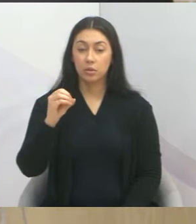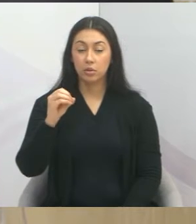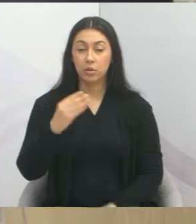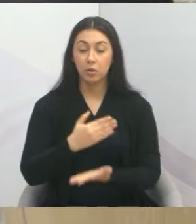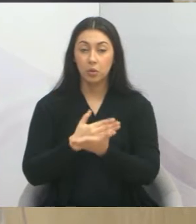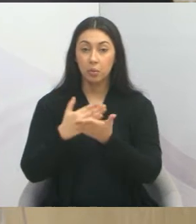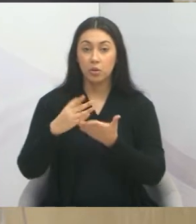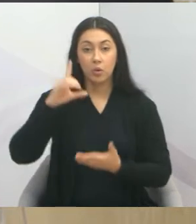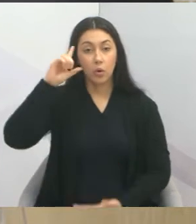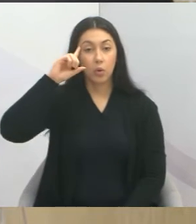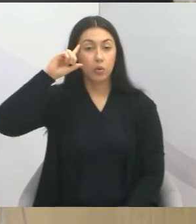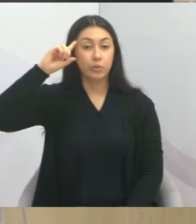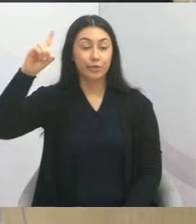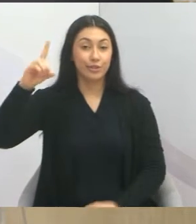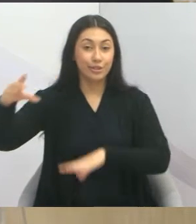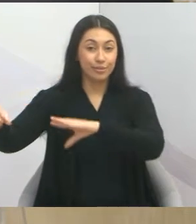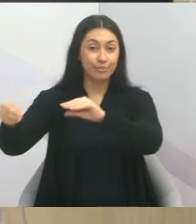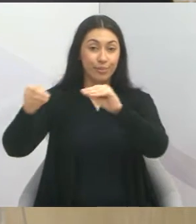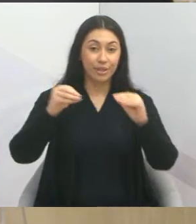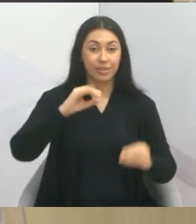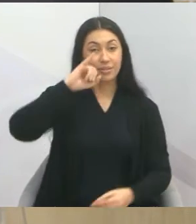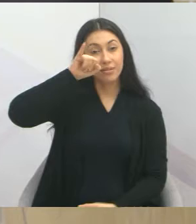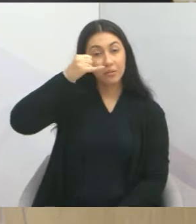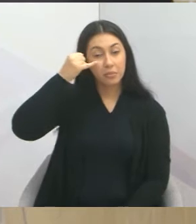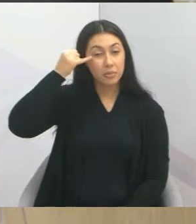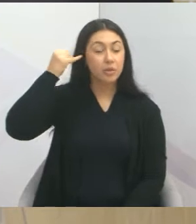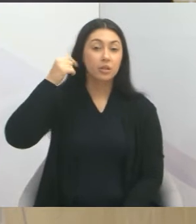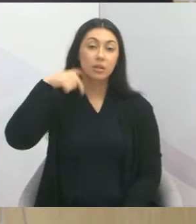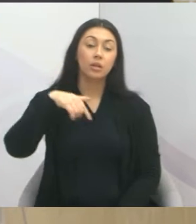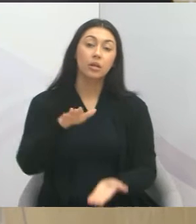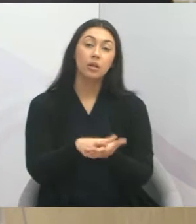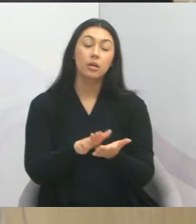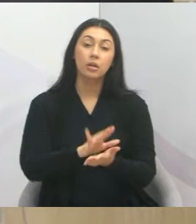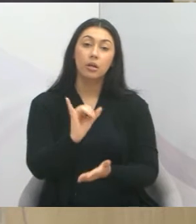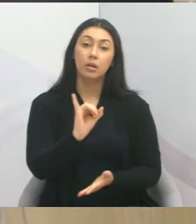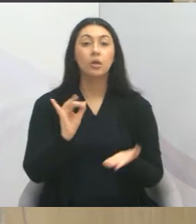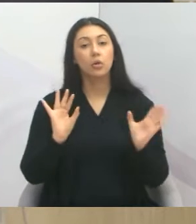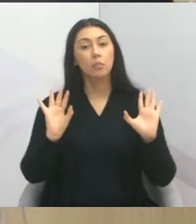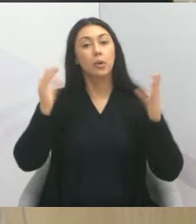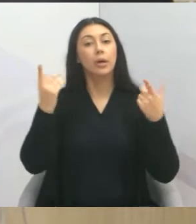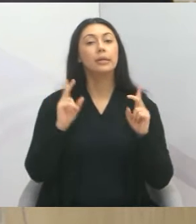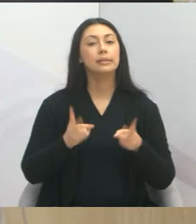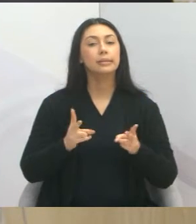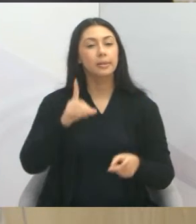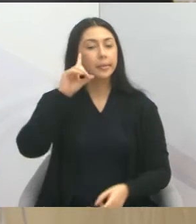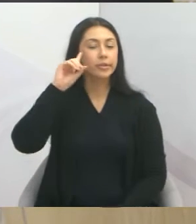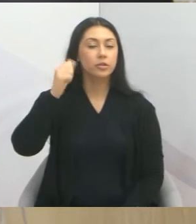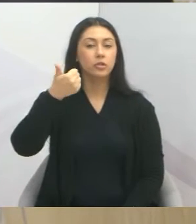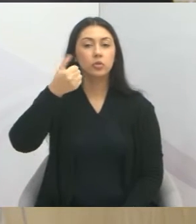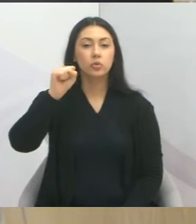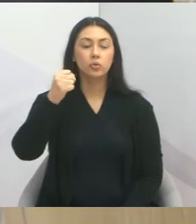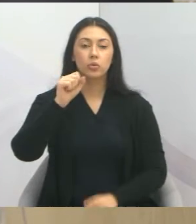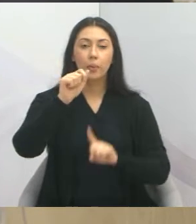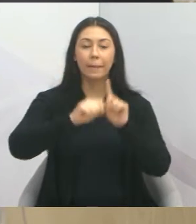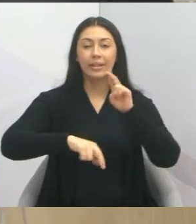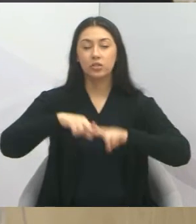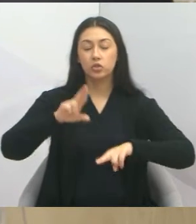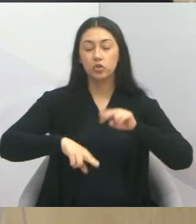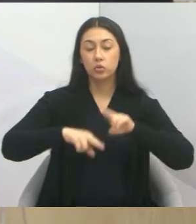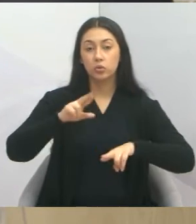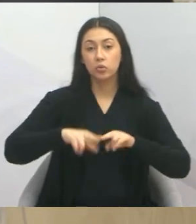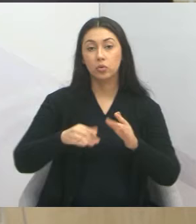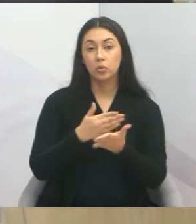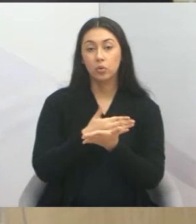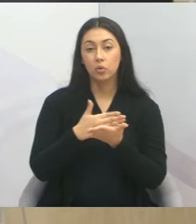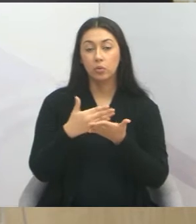instituído o dia Municipal da imigração japonesa em Jacareí a ser comemorado anualmente no dia Dezoito de Junho data